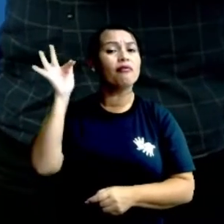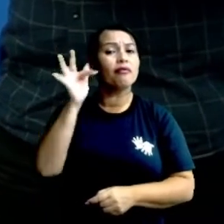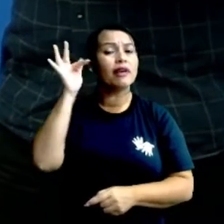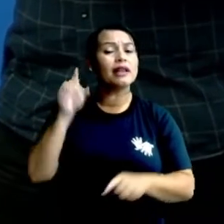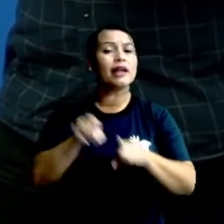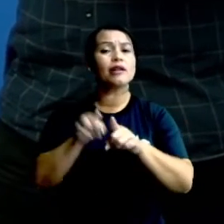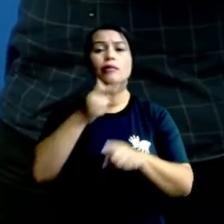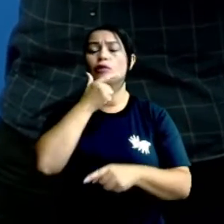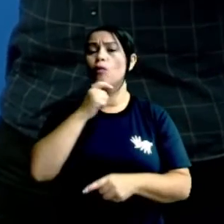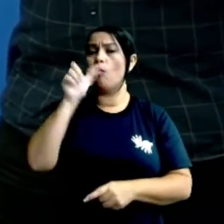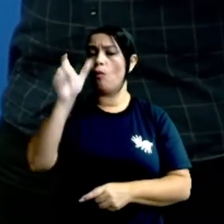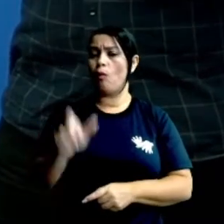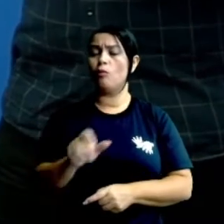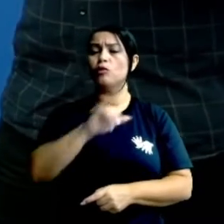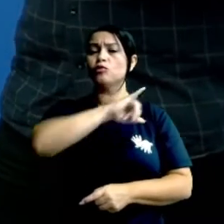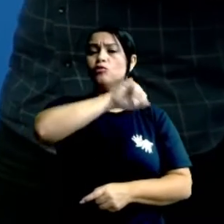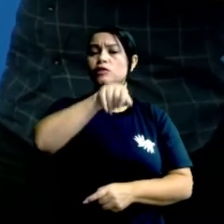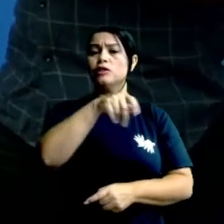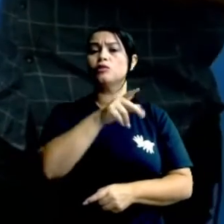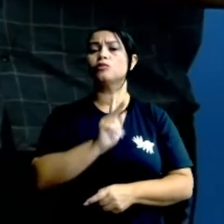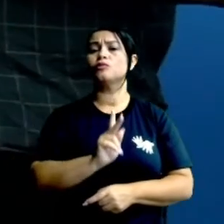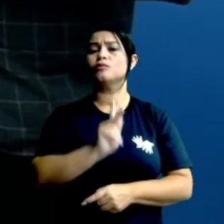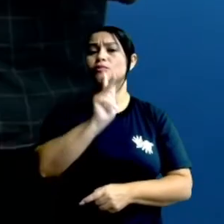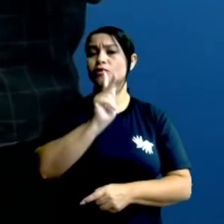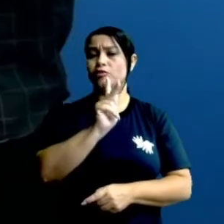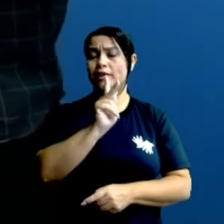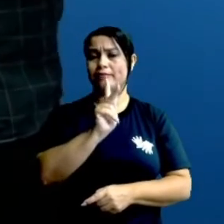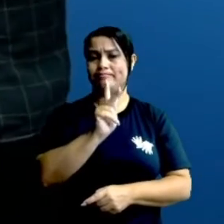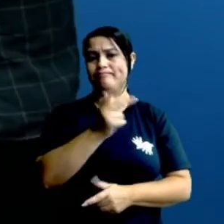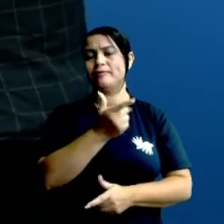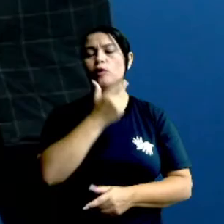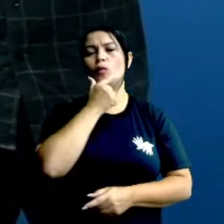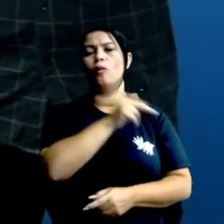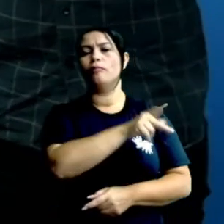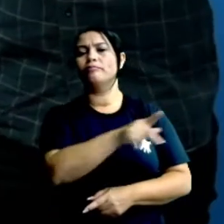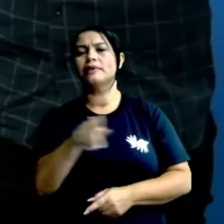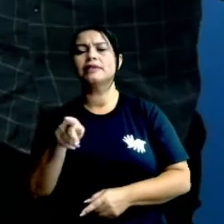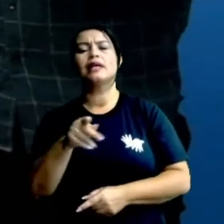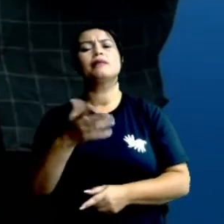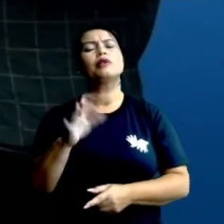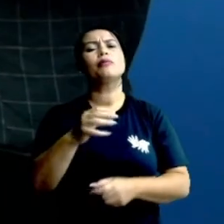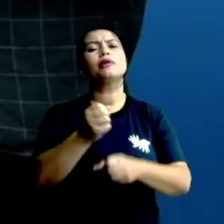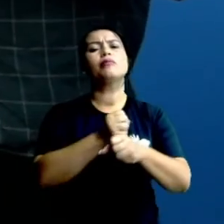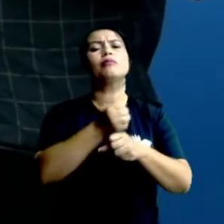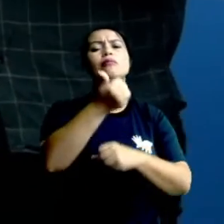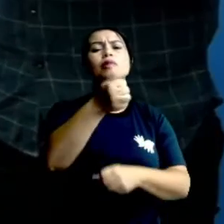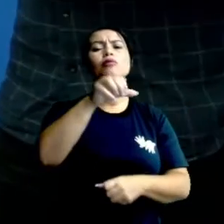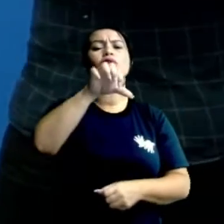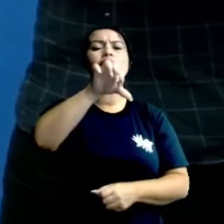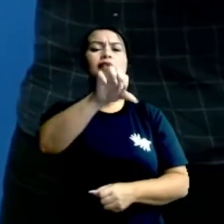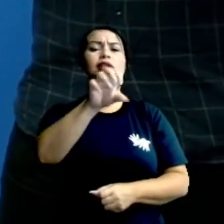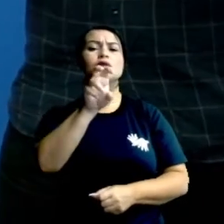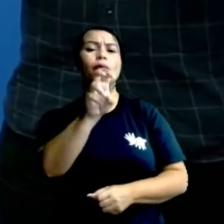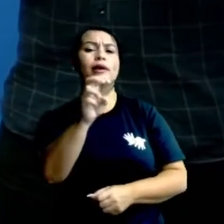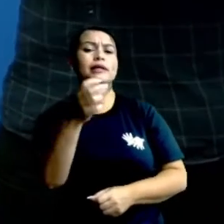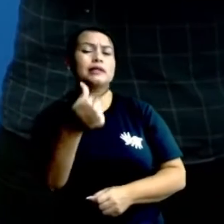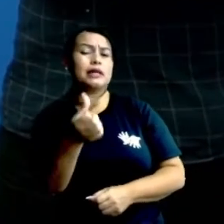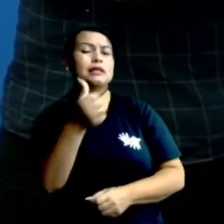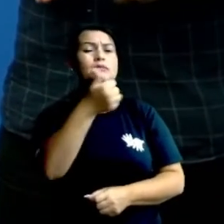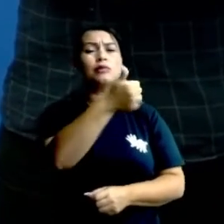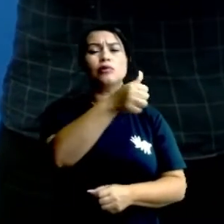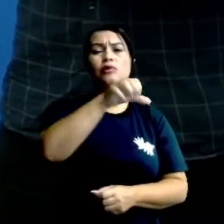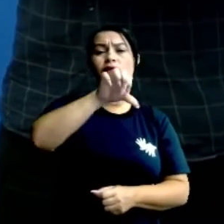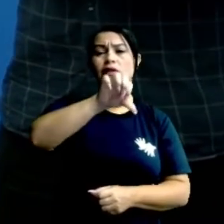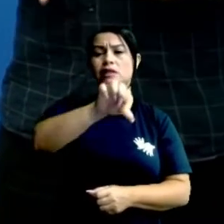do presidente de JK, o Juscelino Kubitschek. Então ele vai governar o Brasil entre 1956 e 1961 e a partir